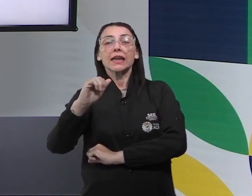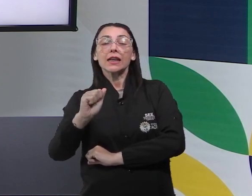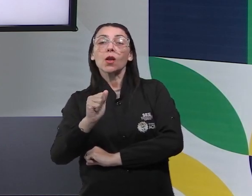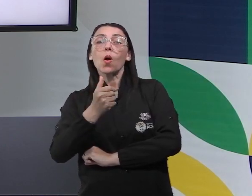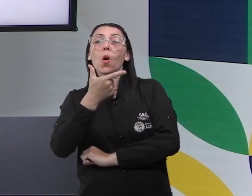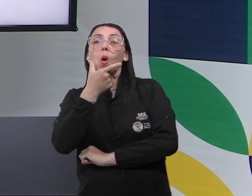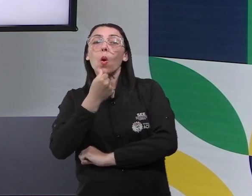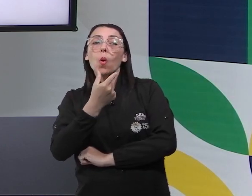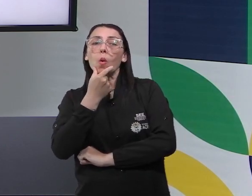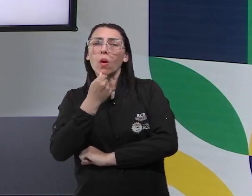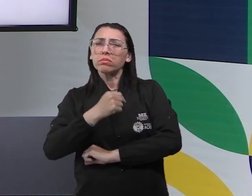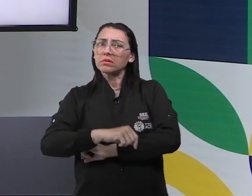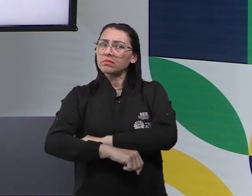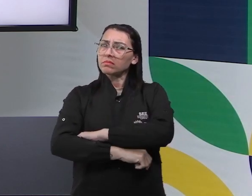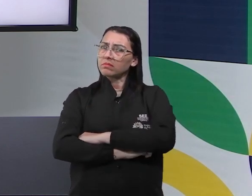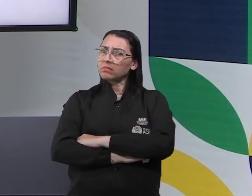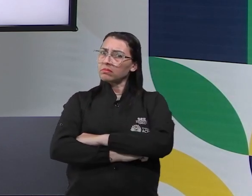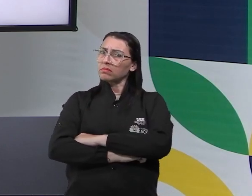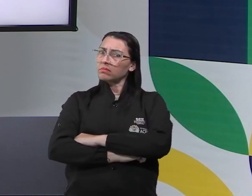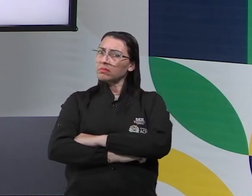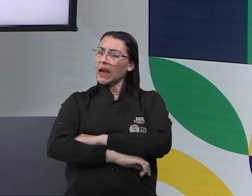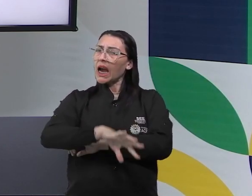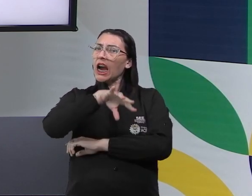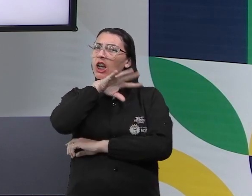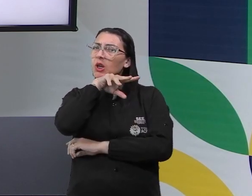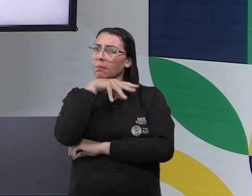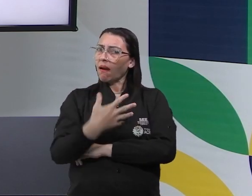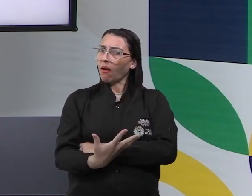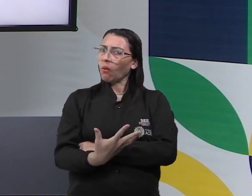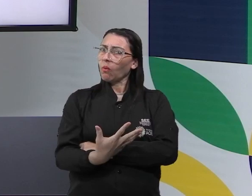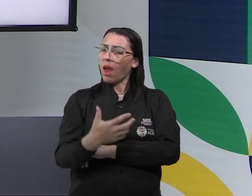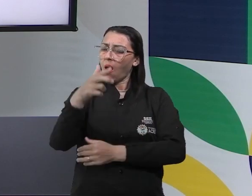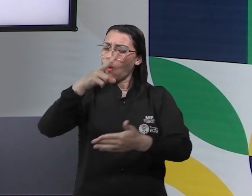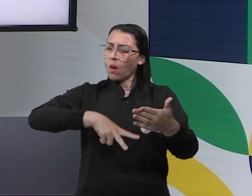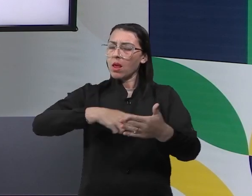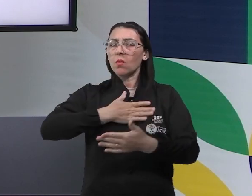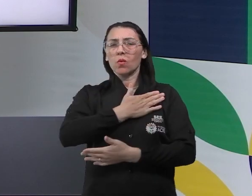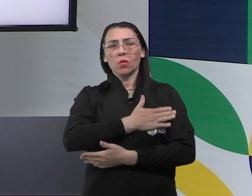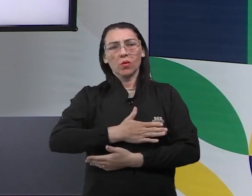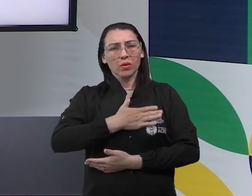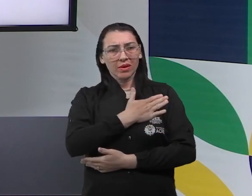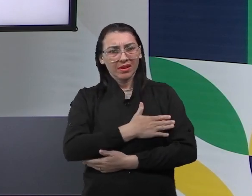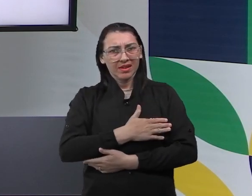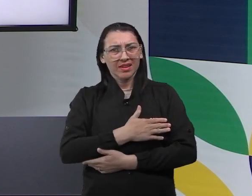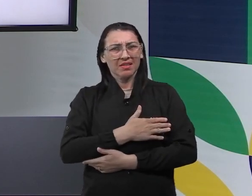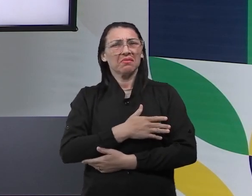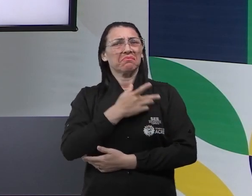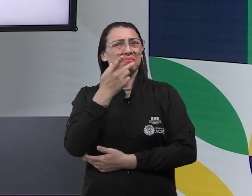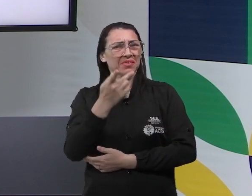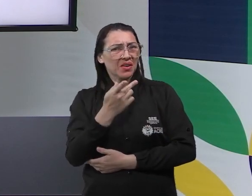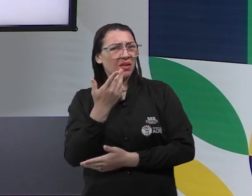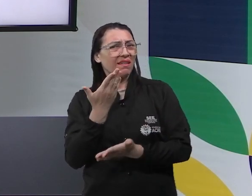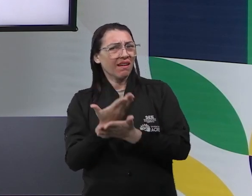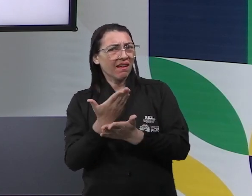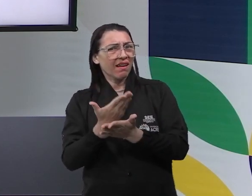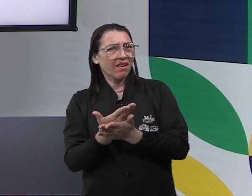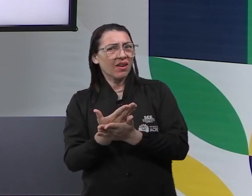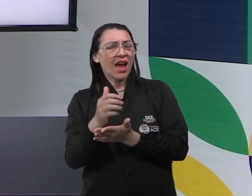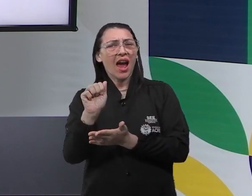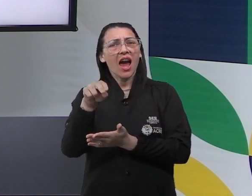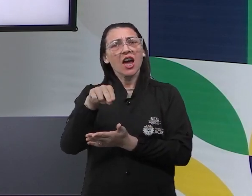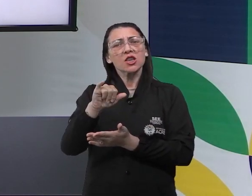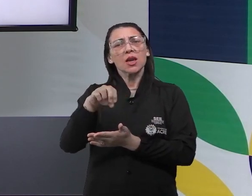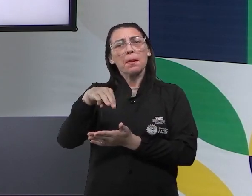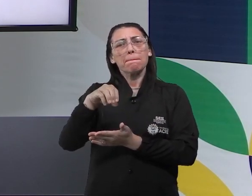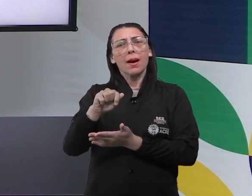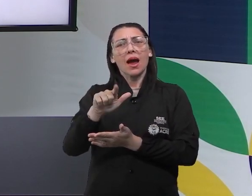homem. Aí, professora, eu li, eu gostei, a professora falou sobre isso e isso na aula, mas